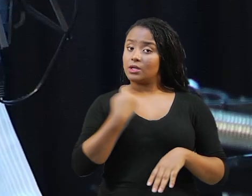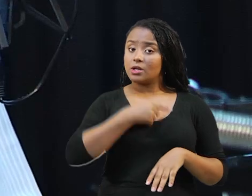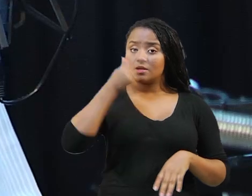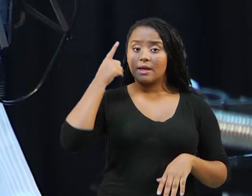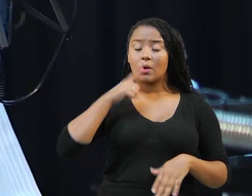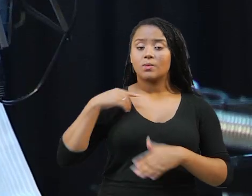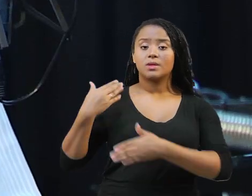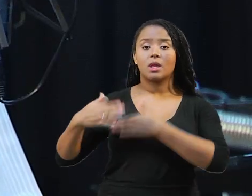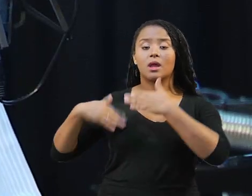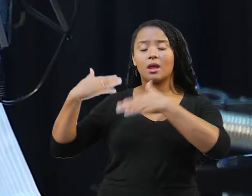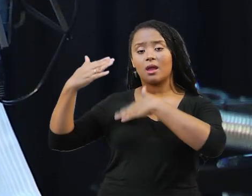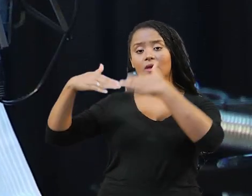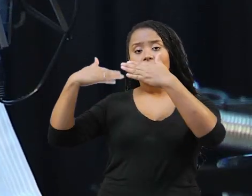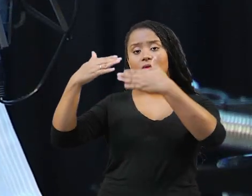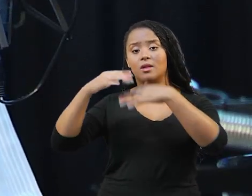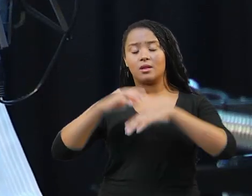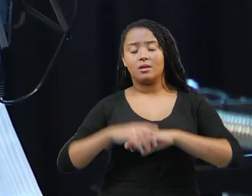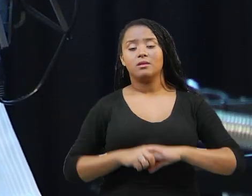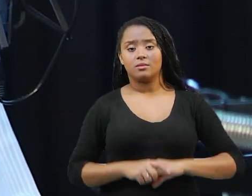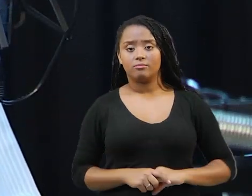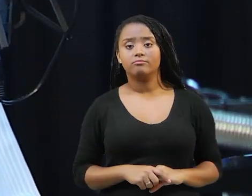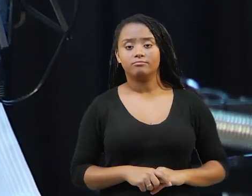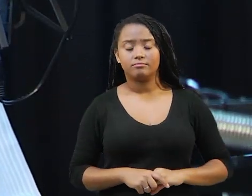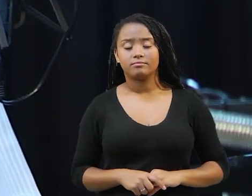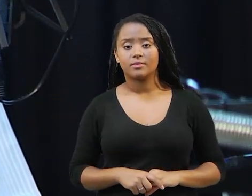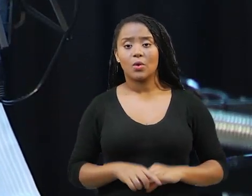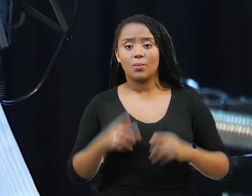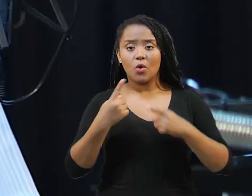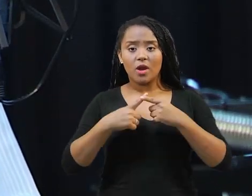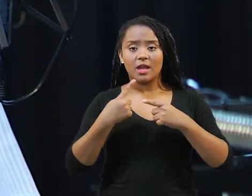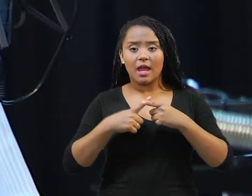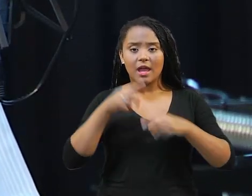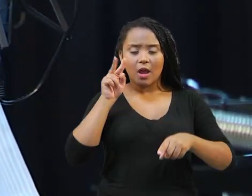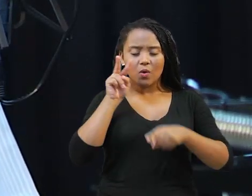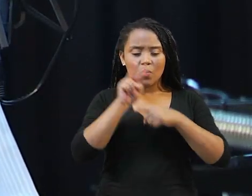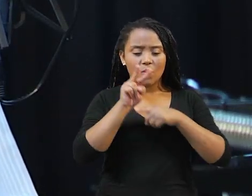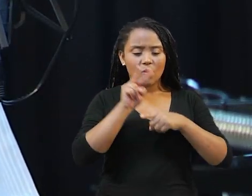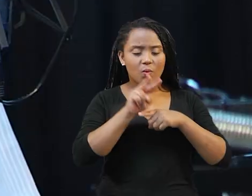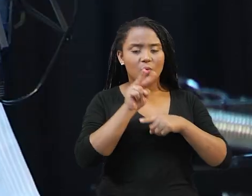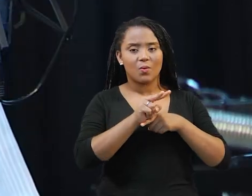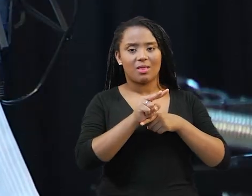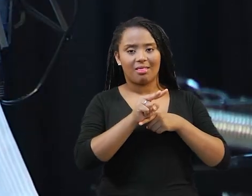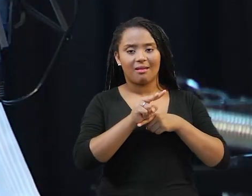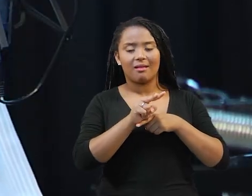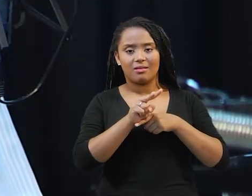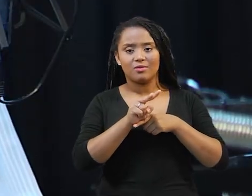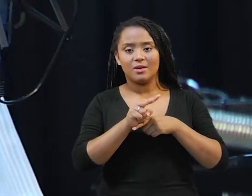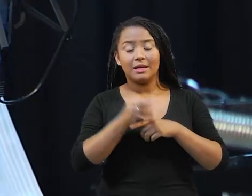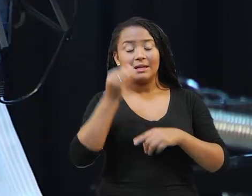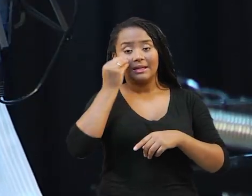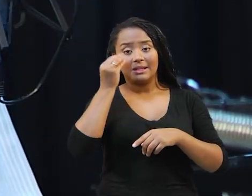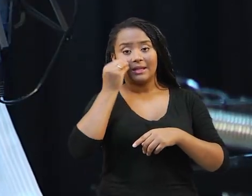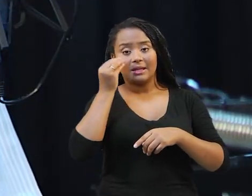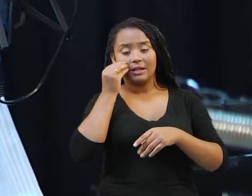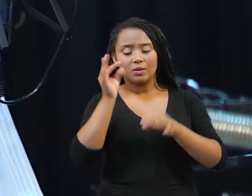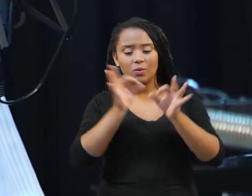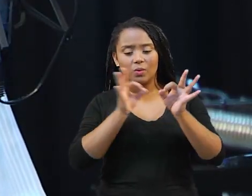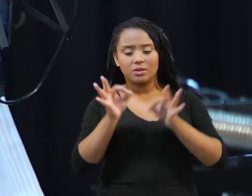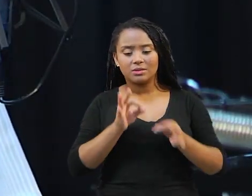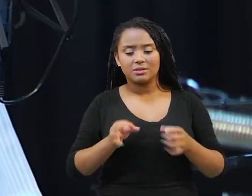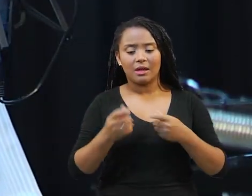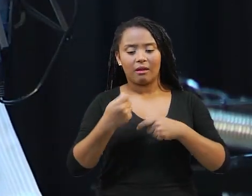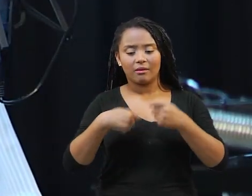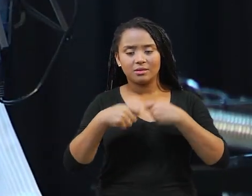melhor cuidado possível. E é assim que a gente evolui, né? Não evolui à toa, ninguém evolui à toa. Então, cuidando